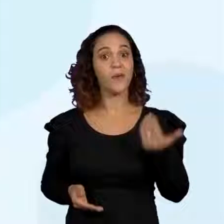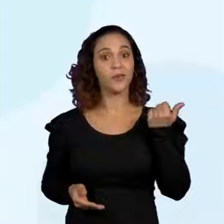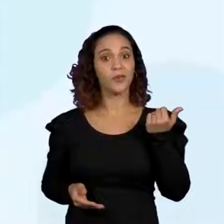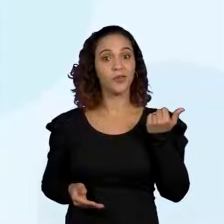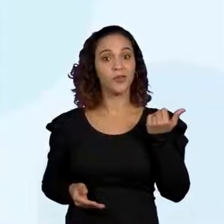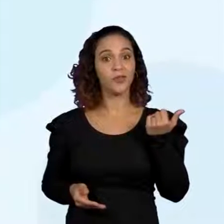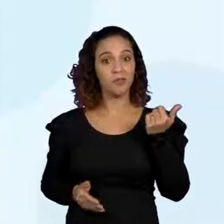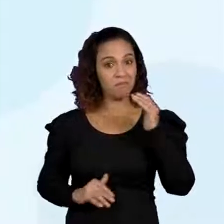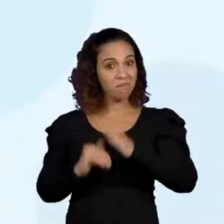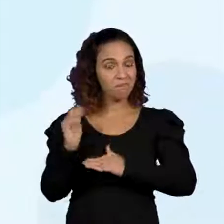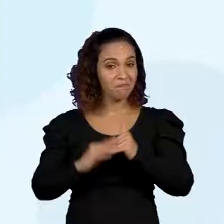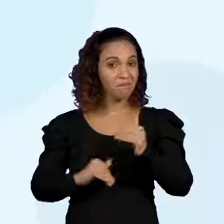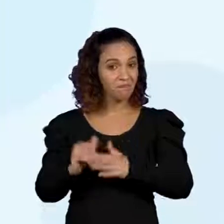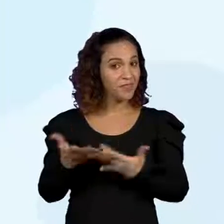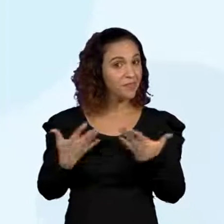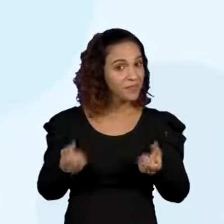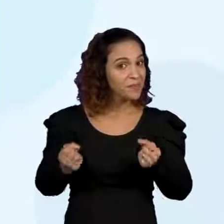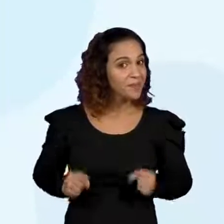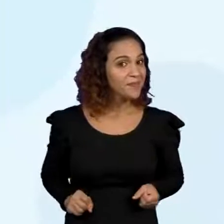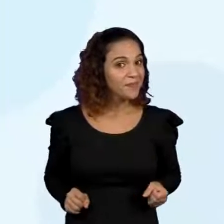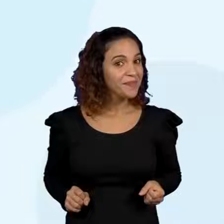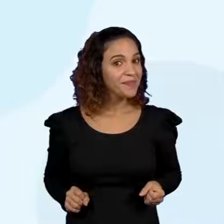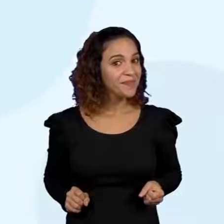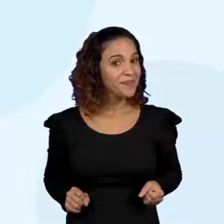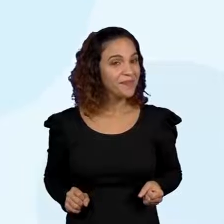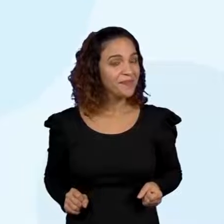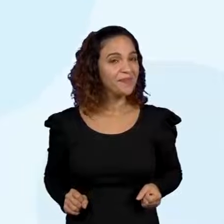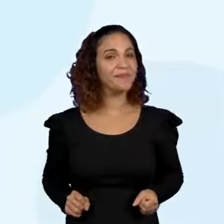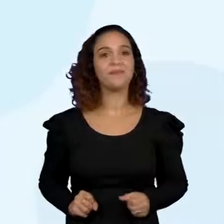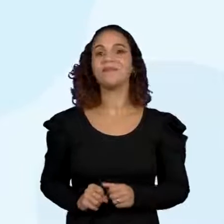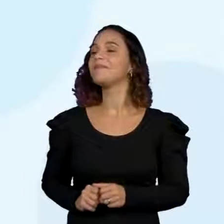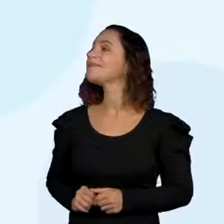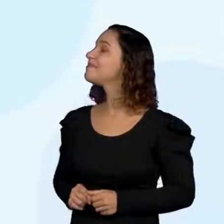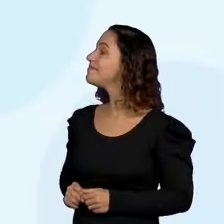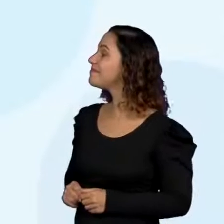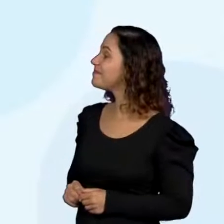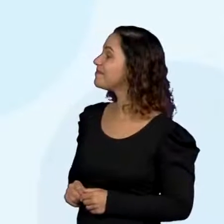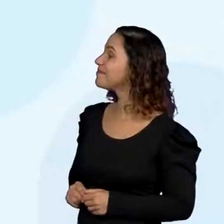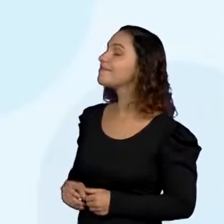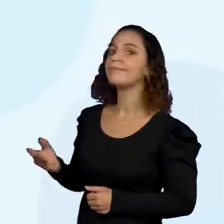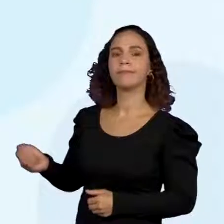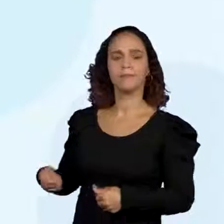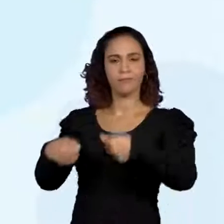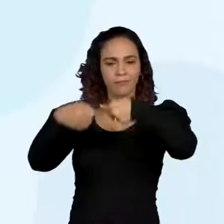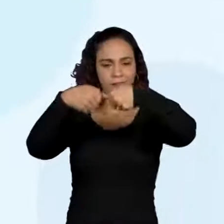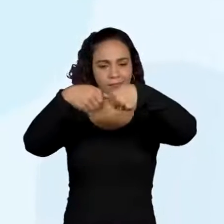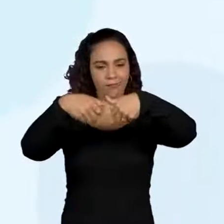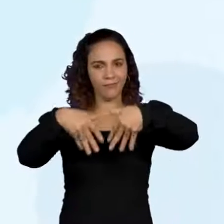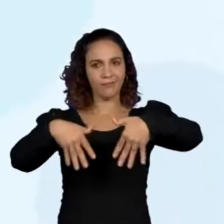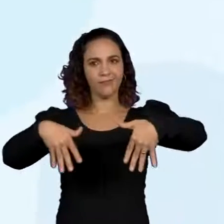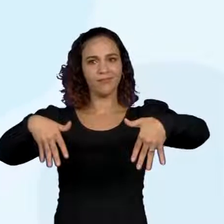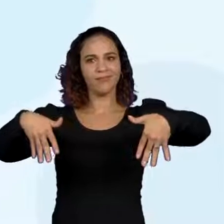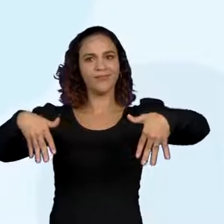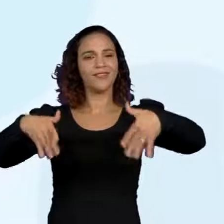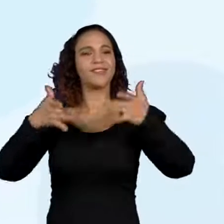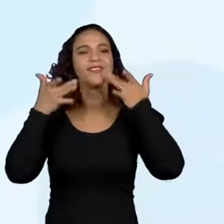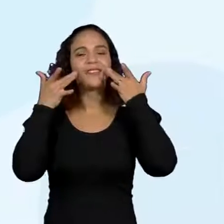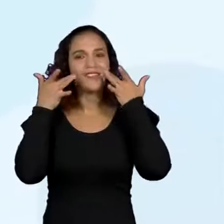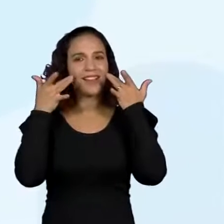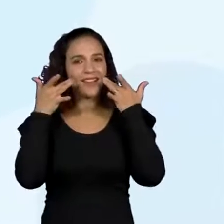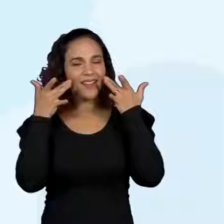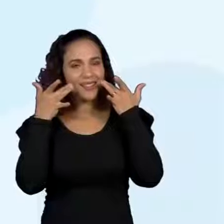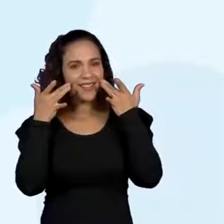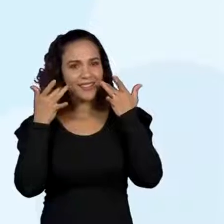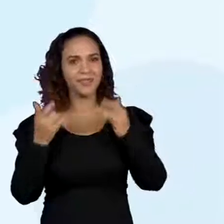Vamos lá, mãos à obra. Olha só, tenho aqui cortinas de um teatro,